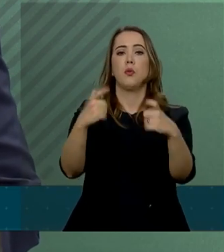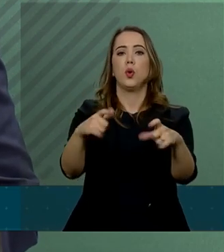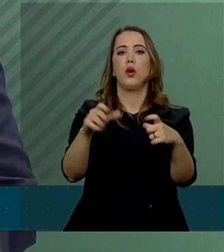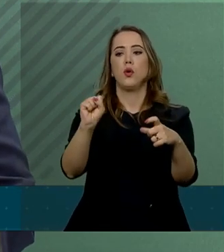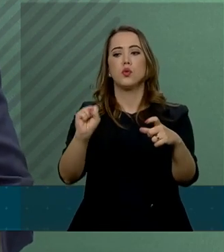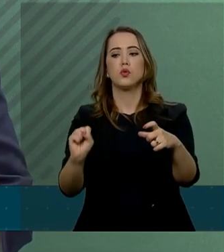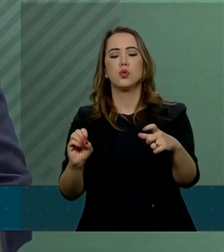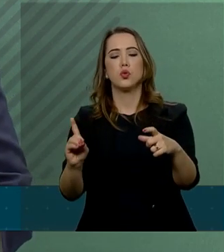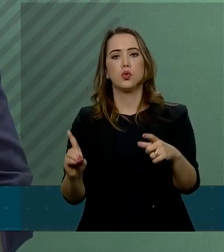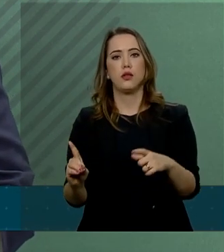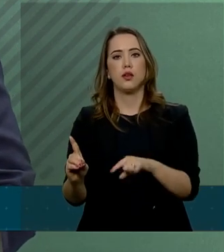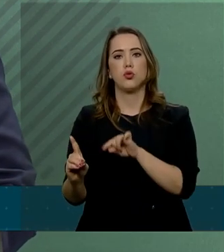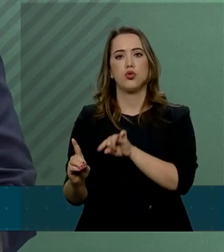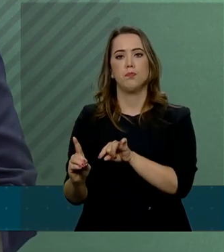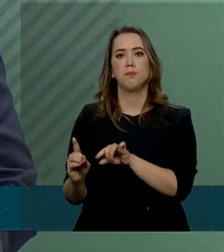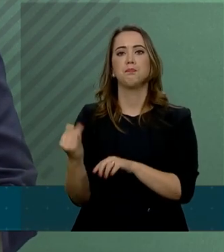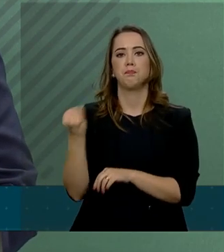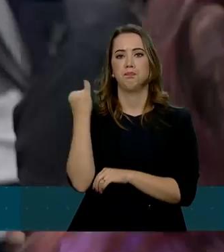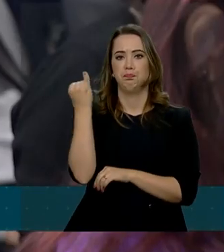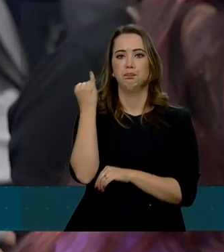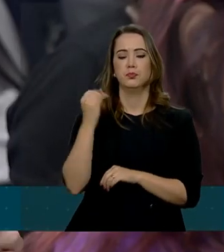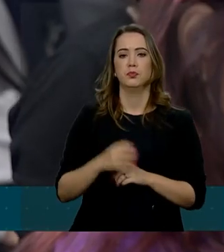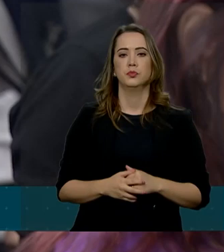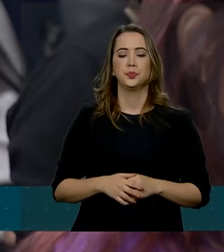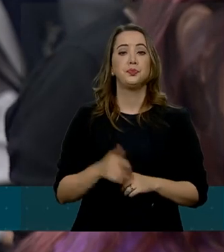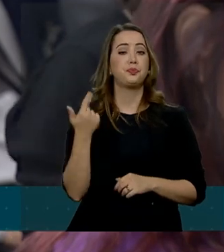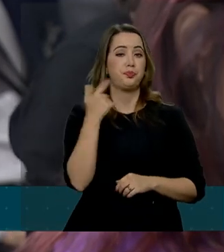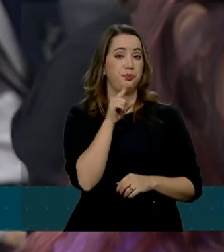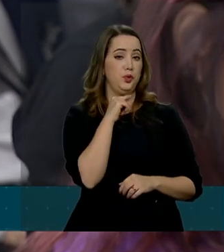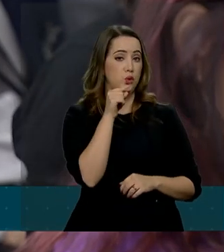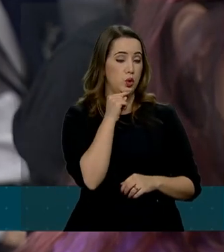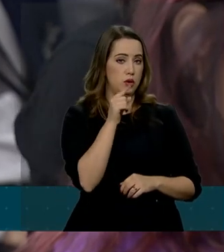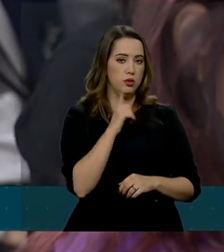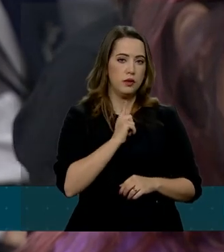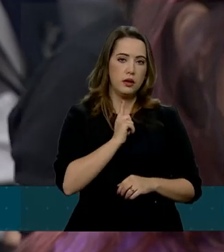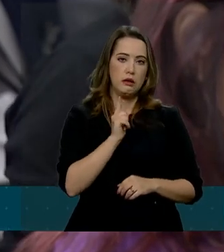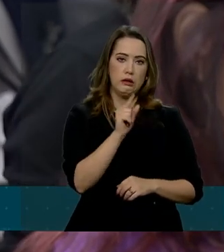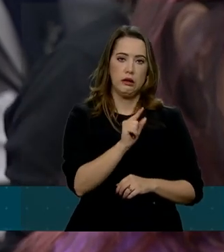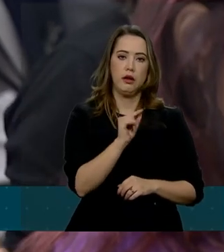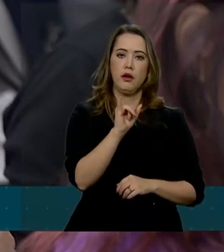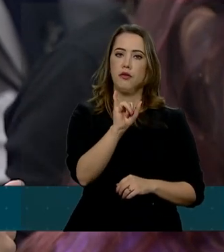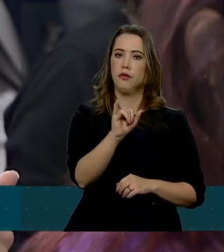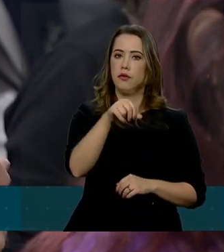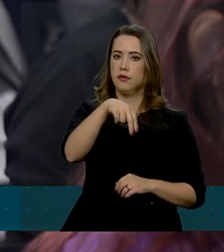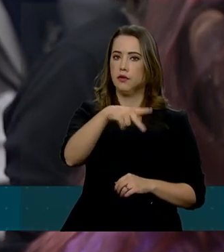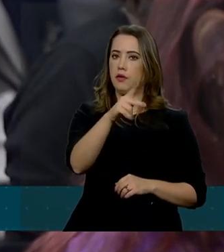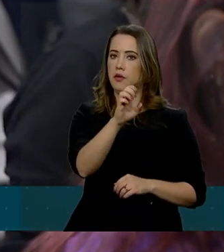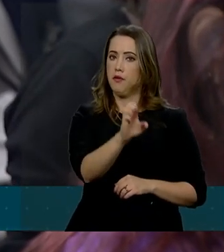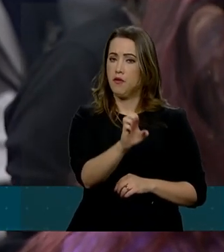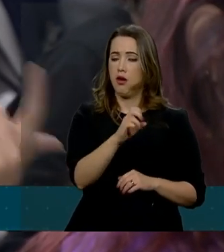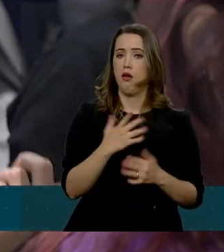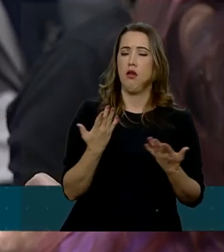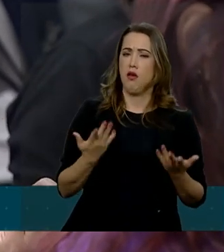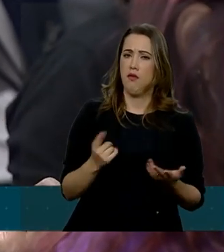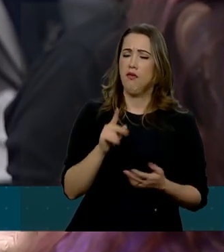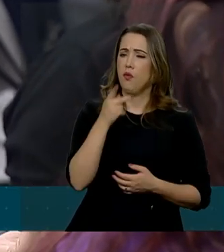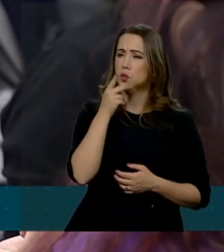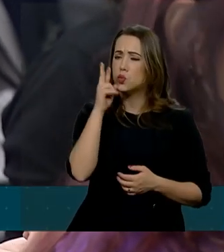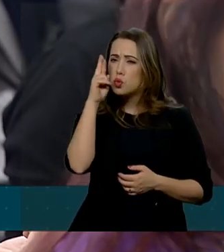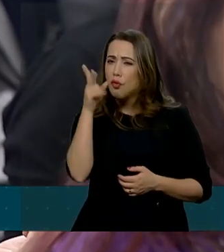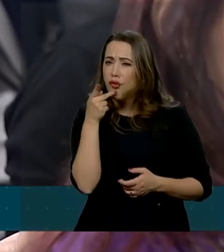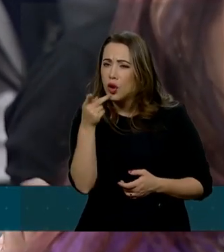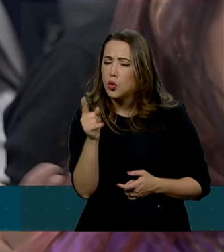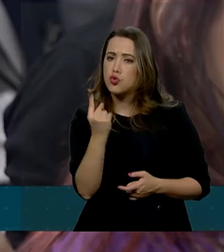sudeste é só mais uma dúvida em relação à questão do inpe o senhor falou de de um programa